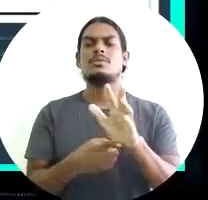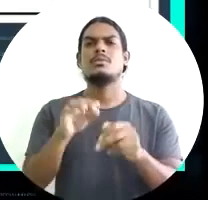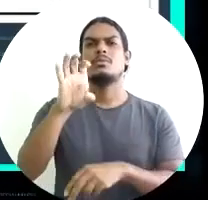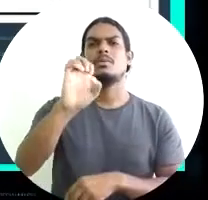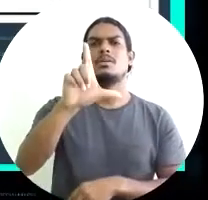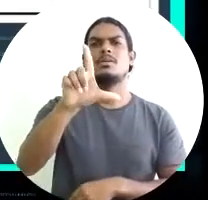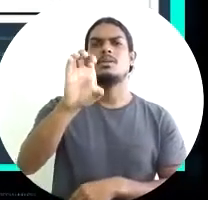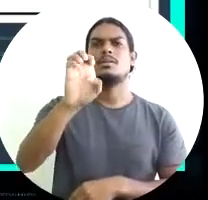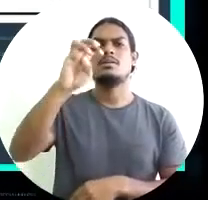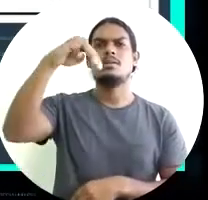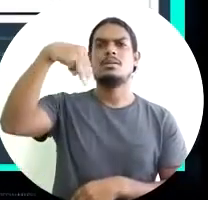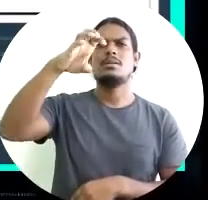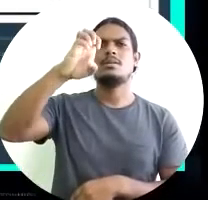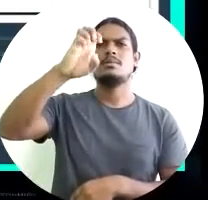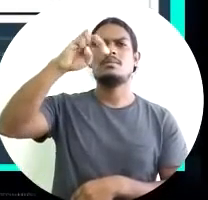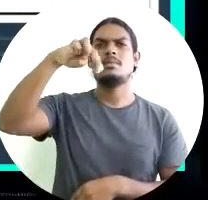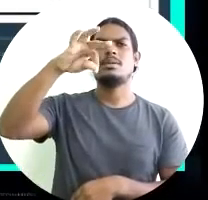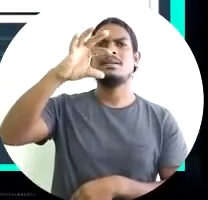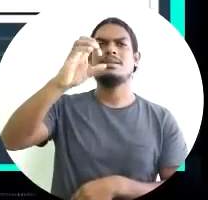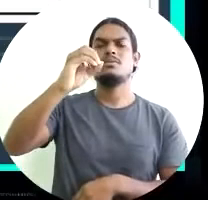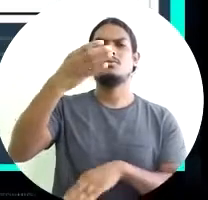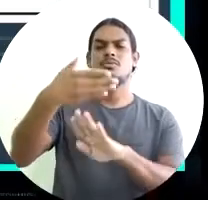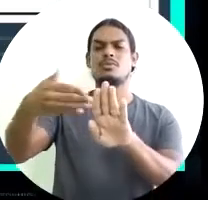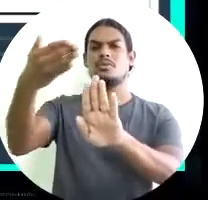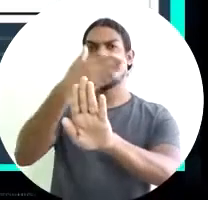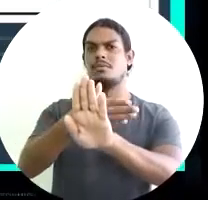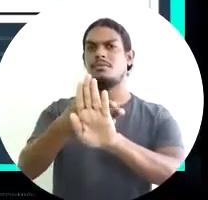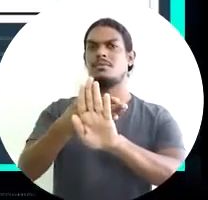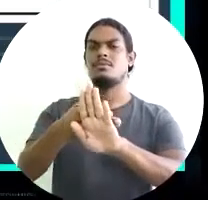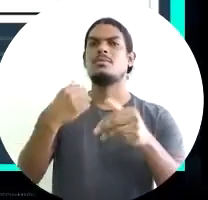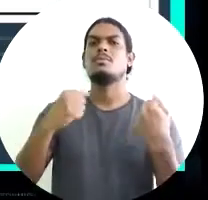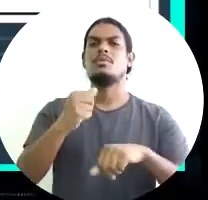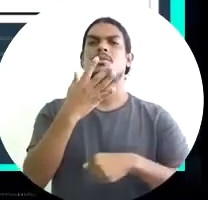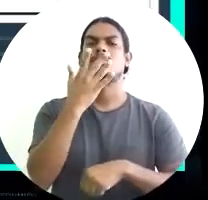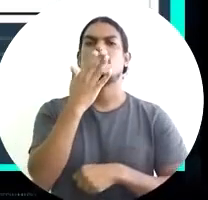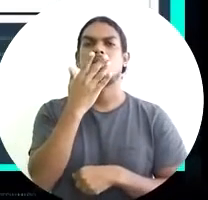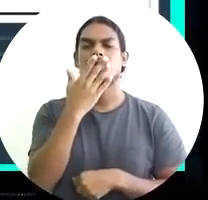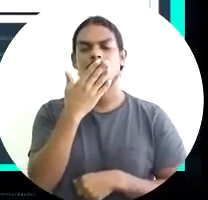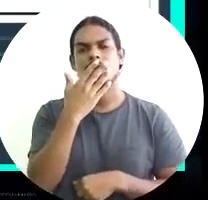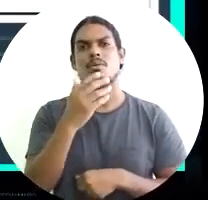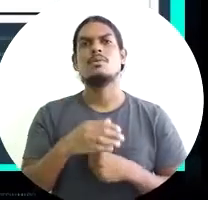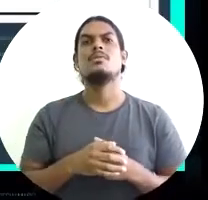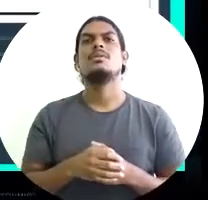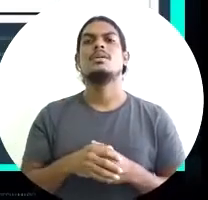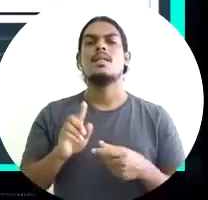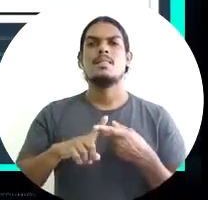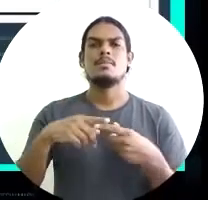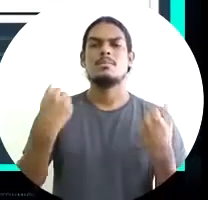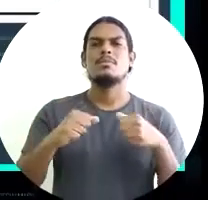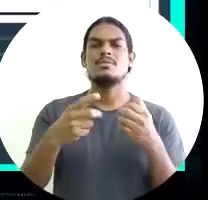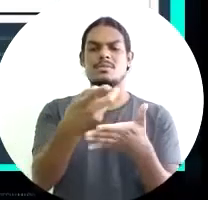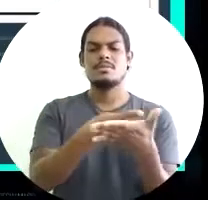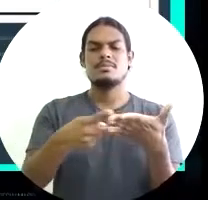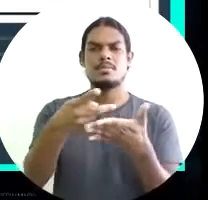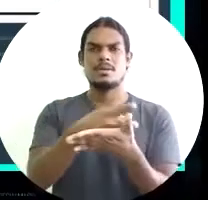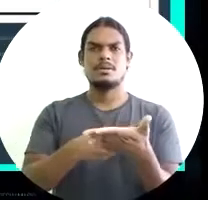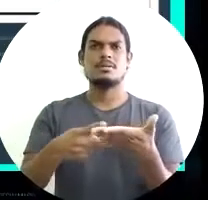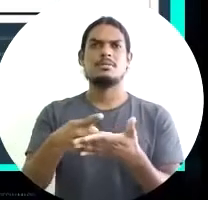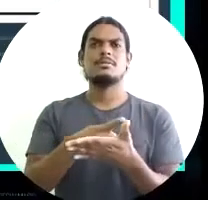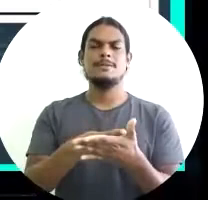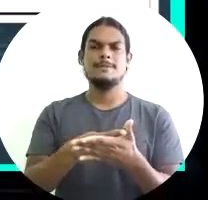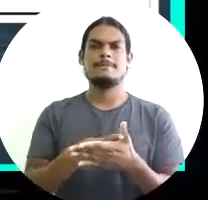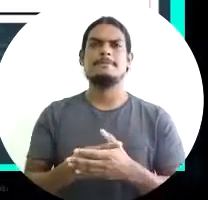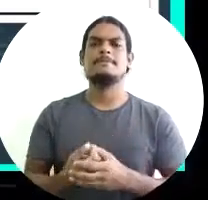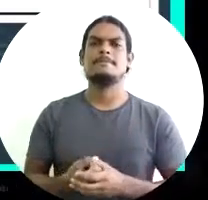fundo. Então ela pode ser uma cor através de background color, pode ser uma imagem através de background